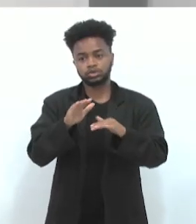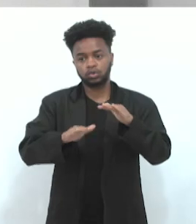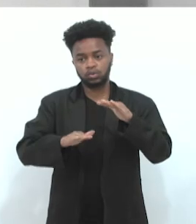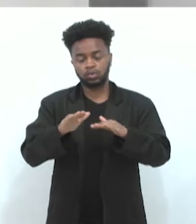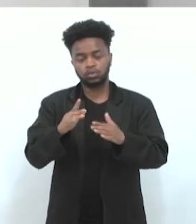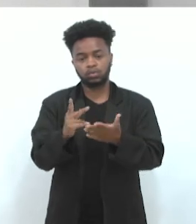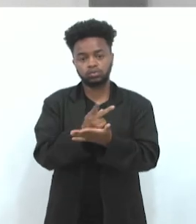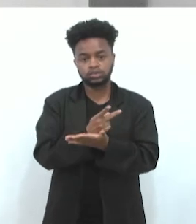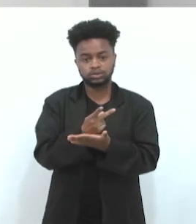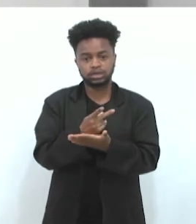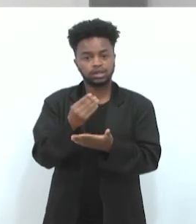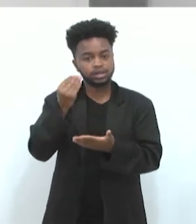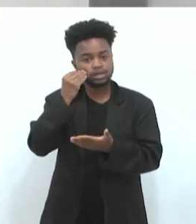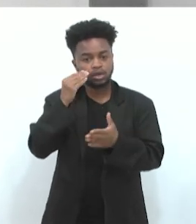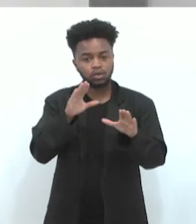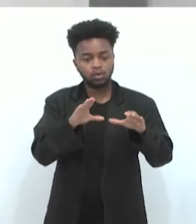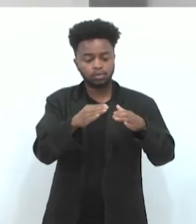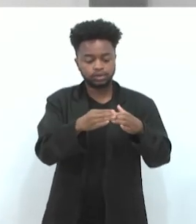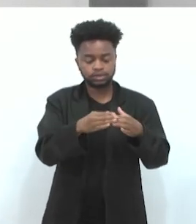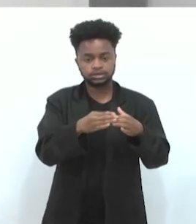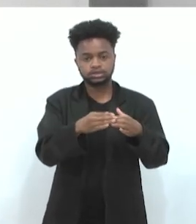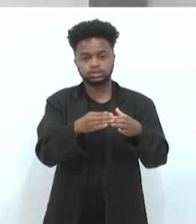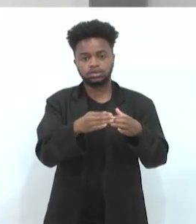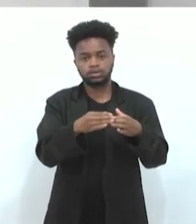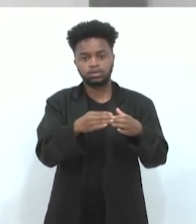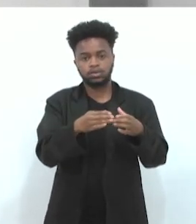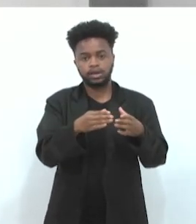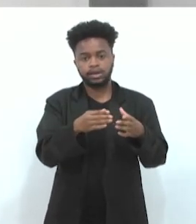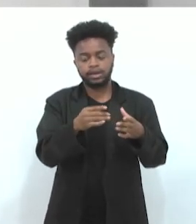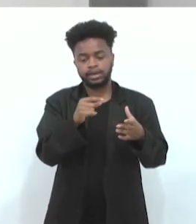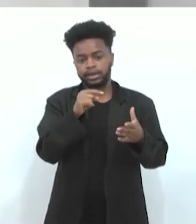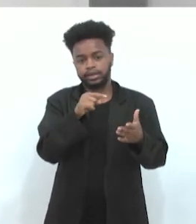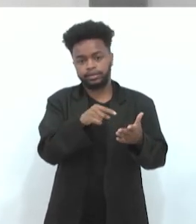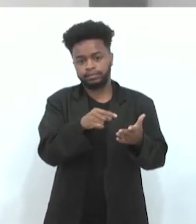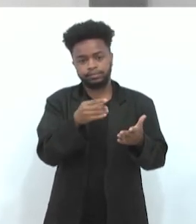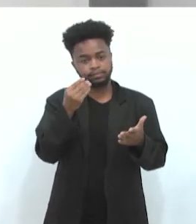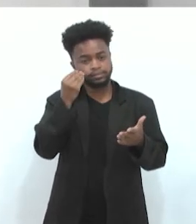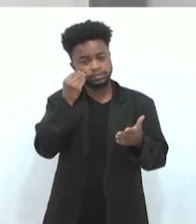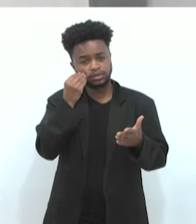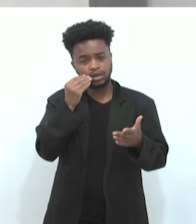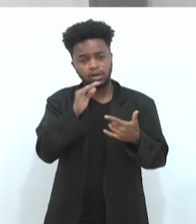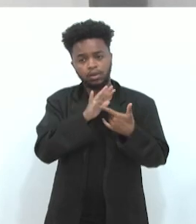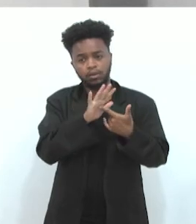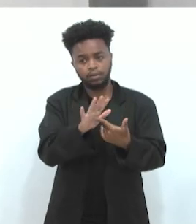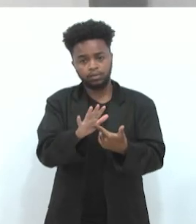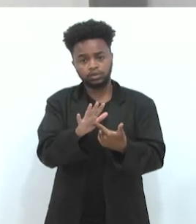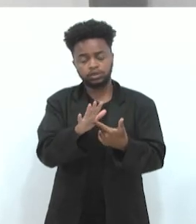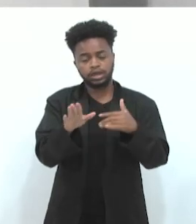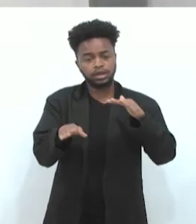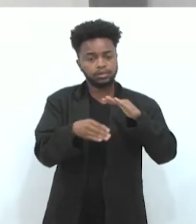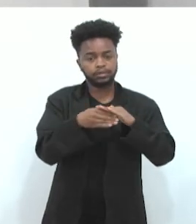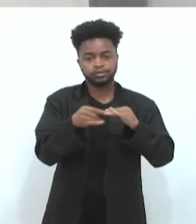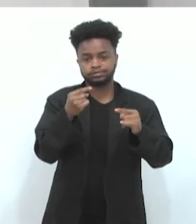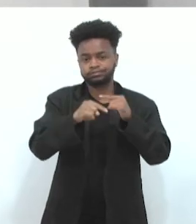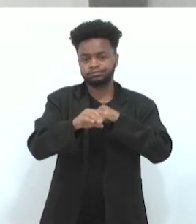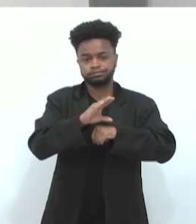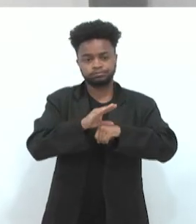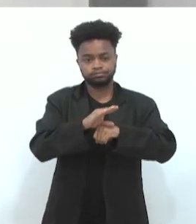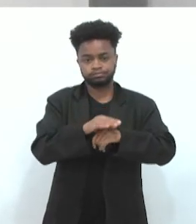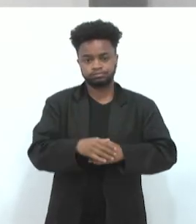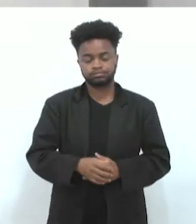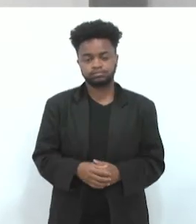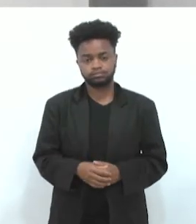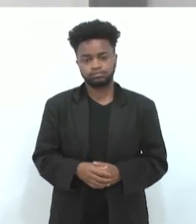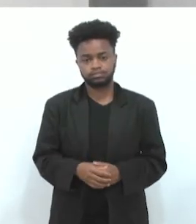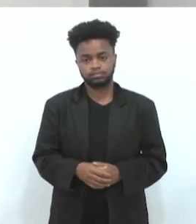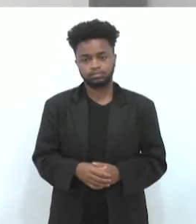um projeto no que diz respeito ao mérito, apresente uma comissão estapafúrdia, uma emenda inconstitucional. E